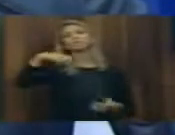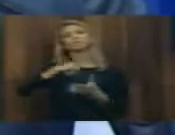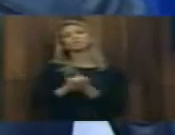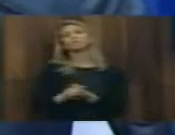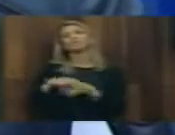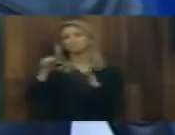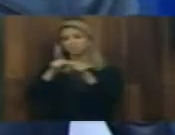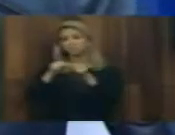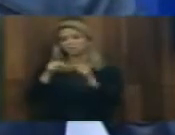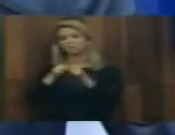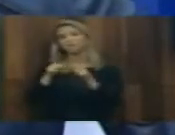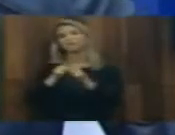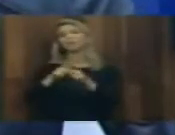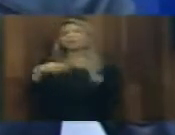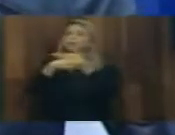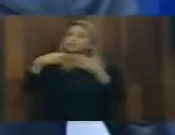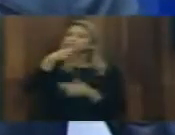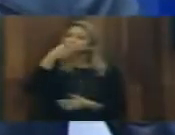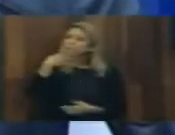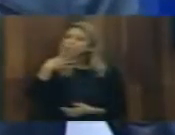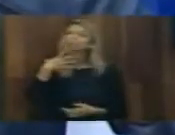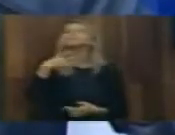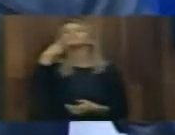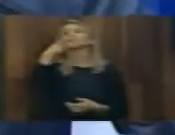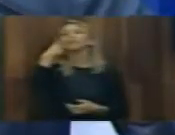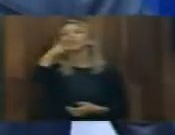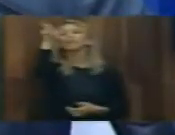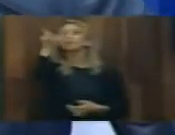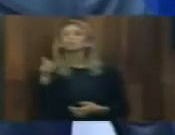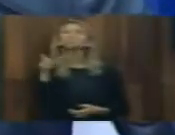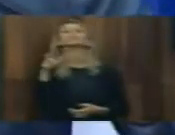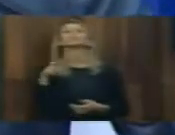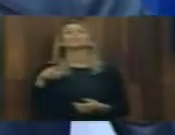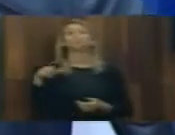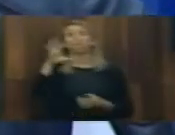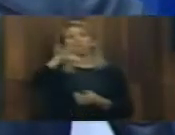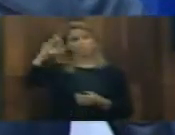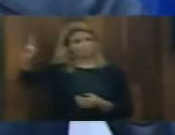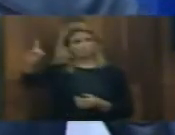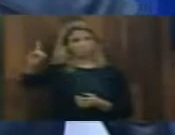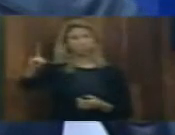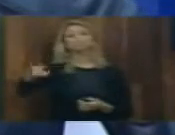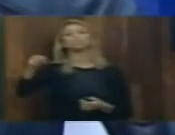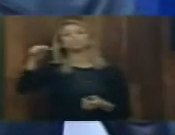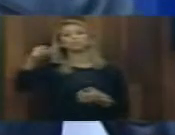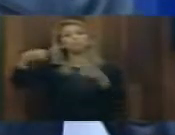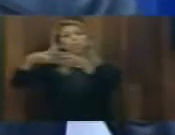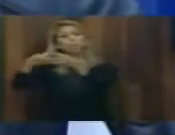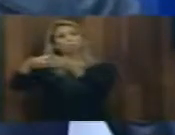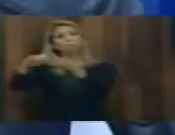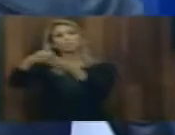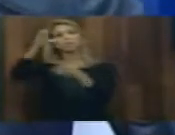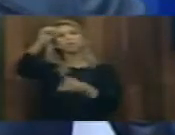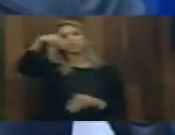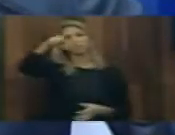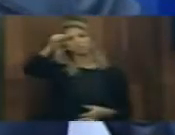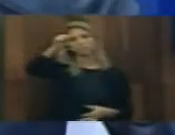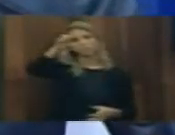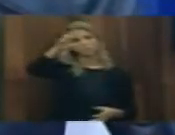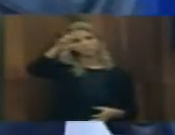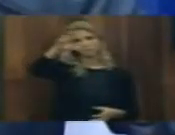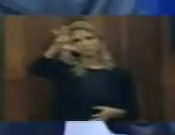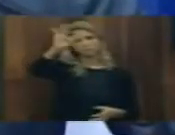está atendendo as reivindicações do povo, que nada mais é o correto. Ele atendeu a comunidade do